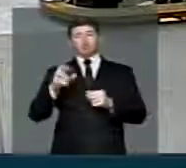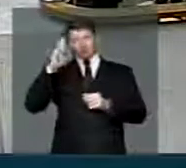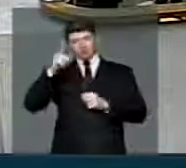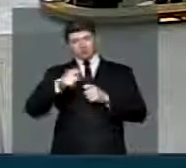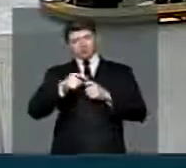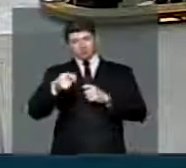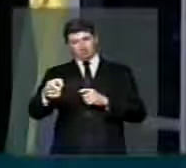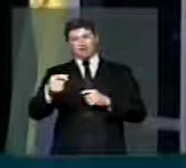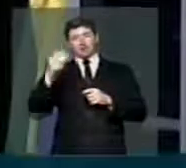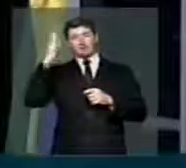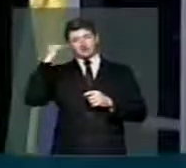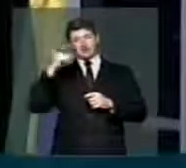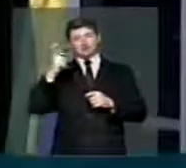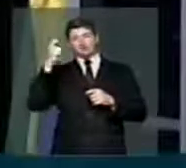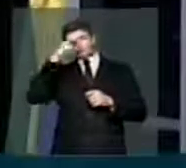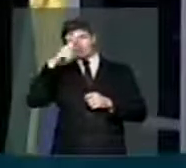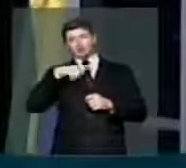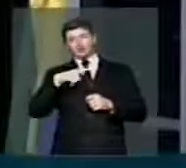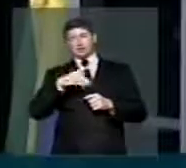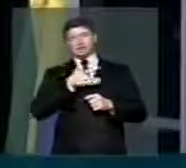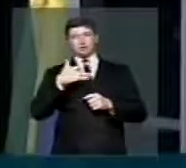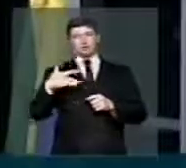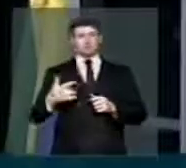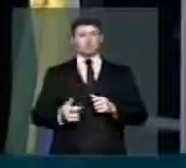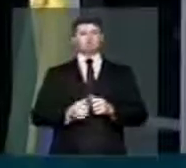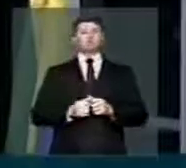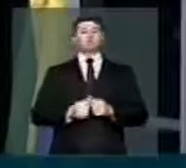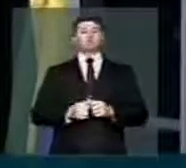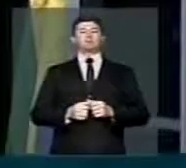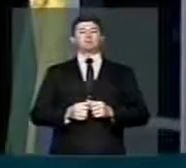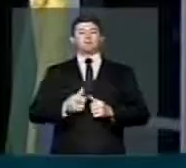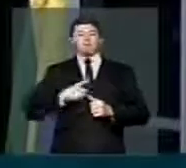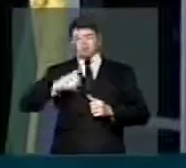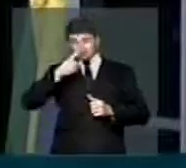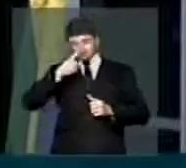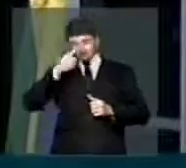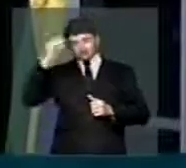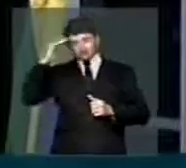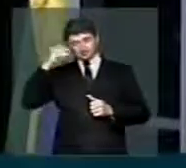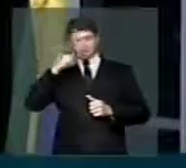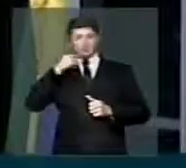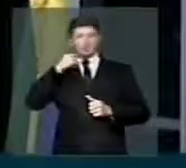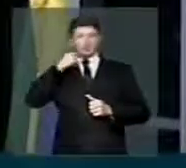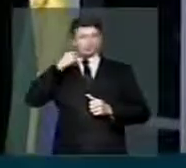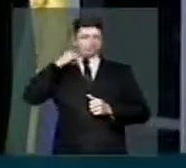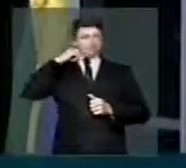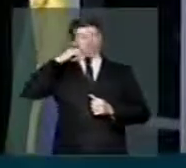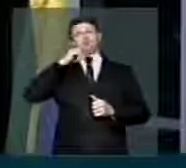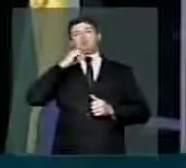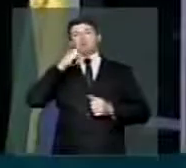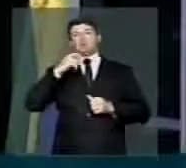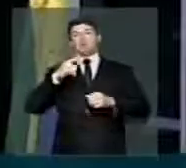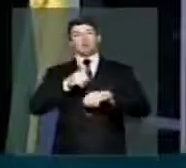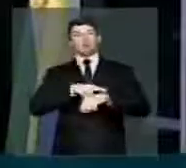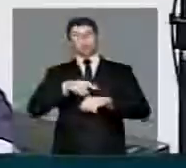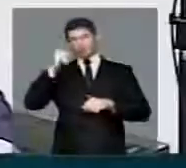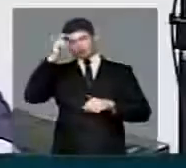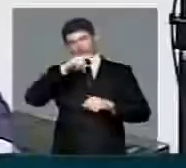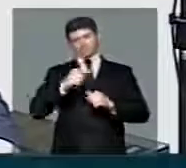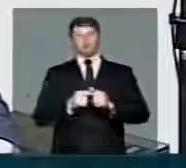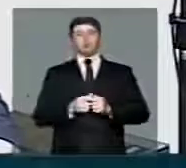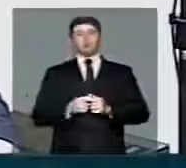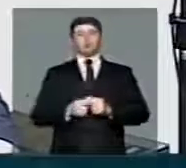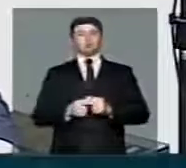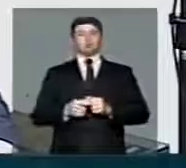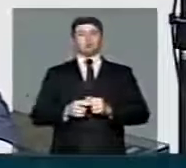as dificuldades e as agruras da saúde, talvez tenha a sensibilidade de entender o momento difícil que nós estamos passando. O